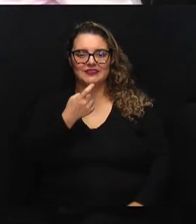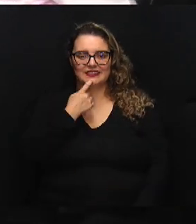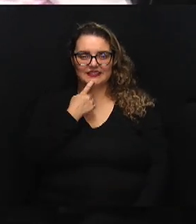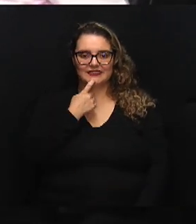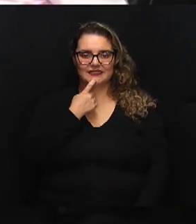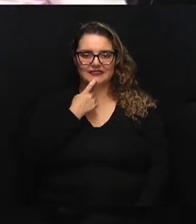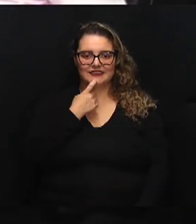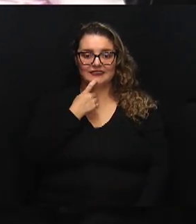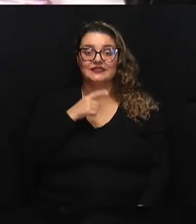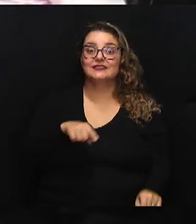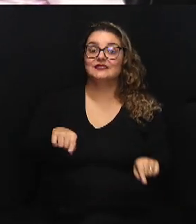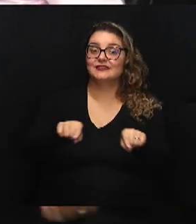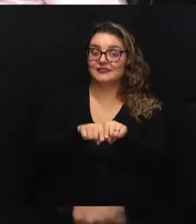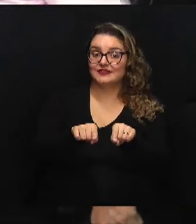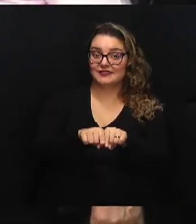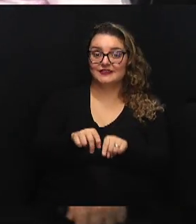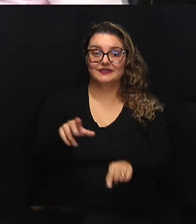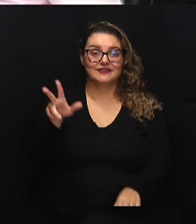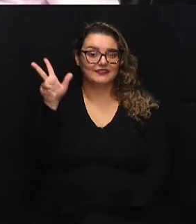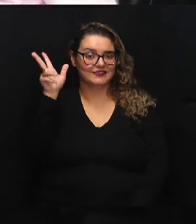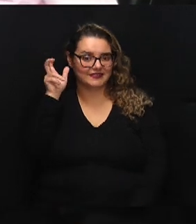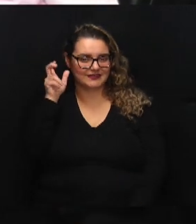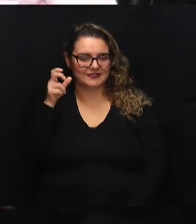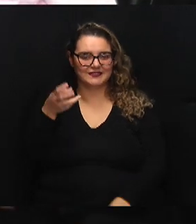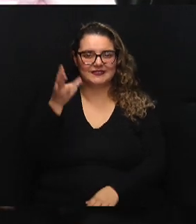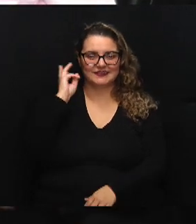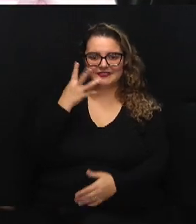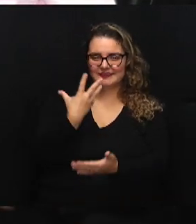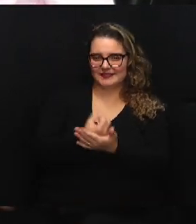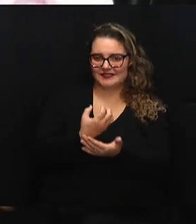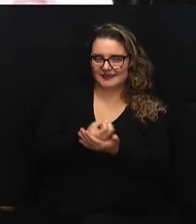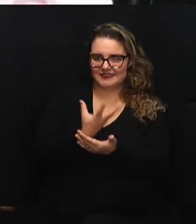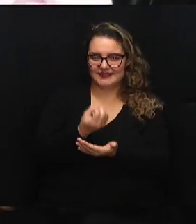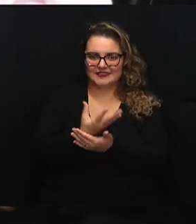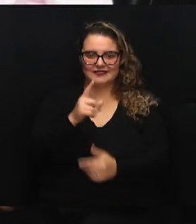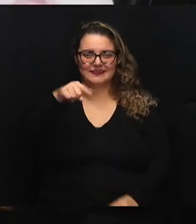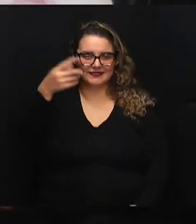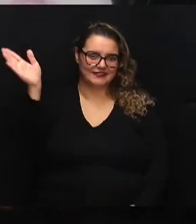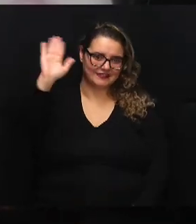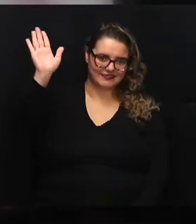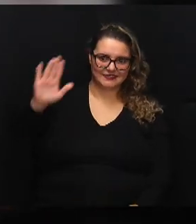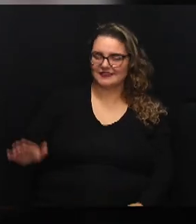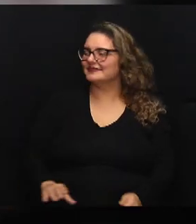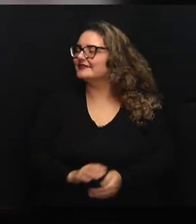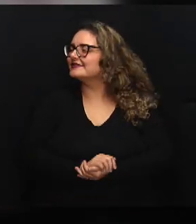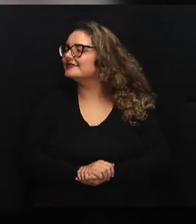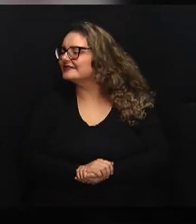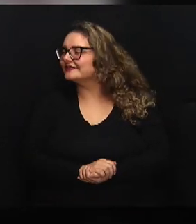Campinas ou também nos ouvir no Spotify. Até uma próxima.